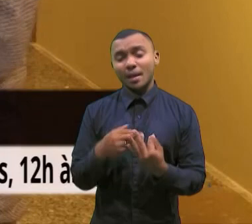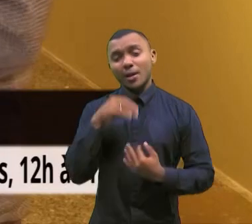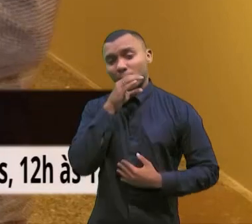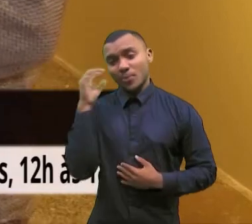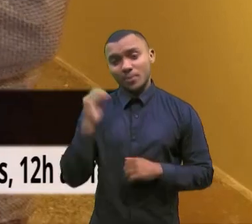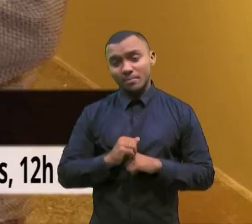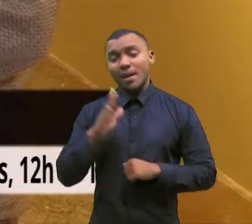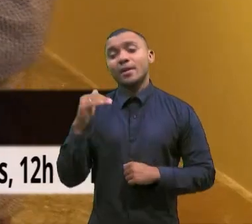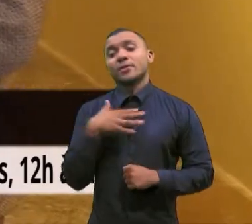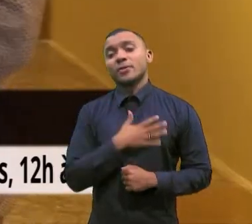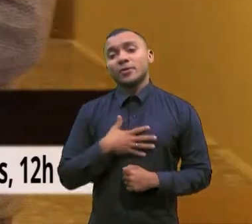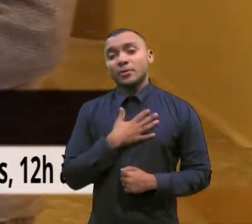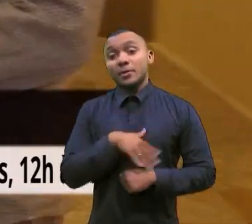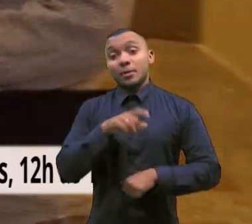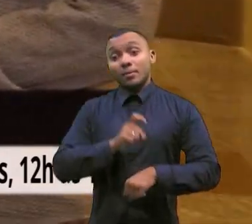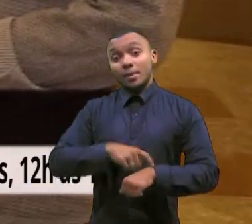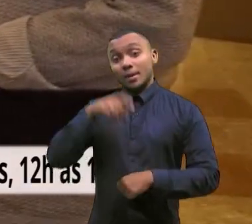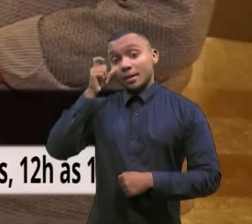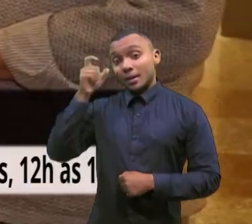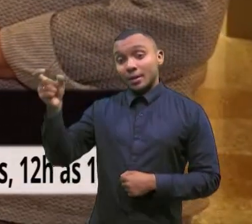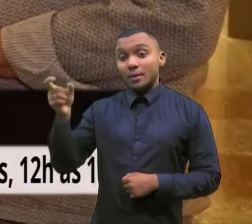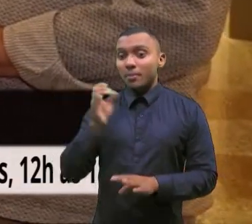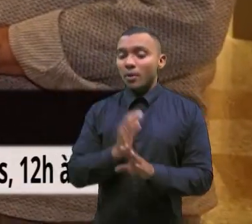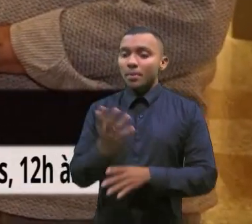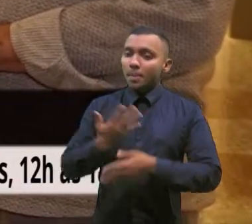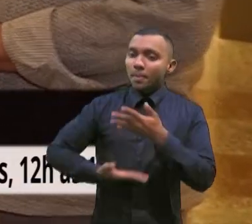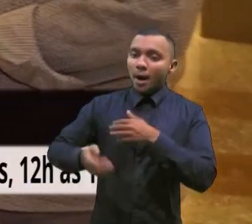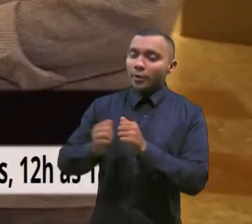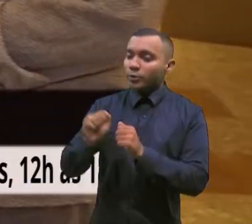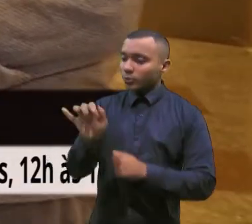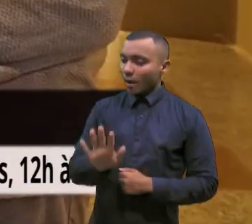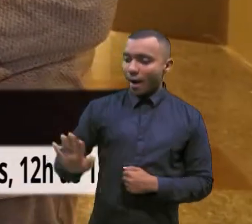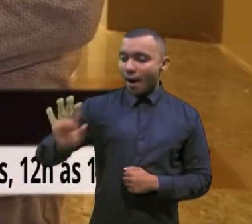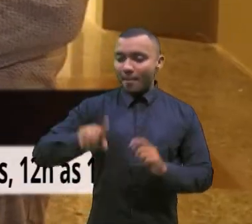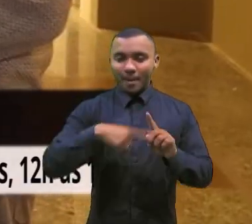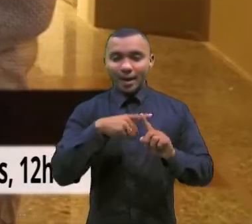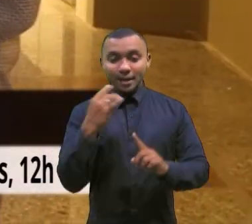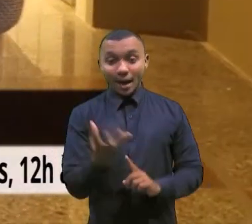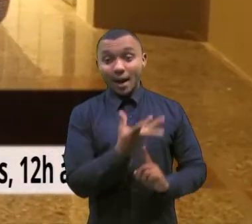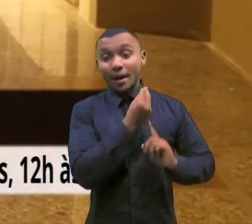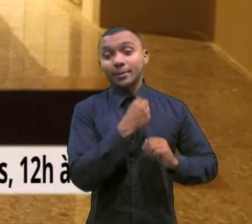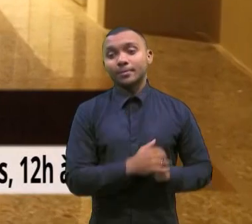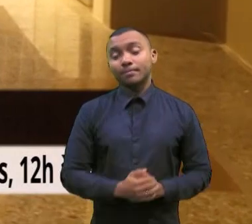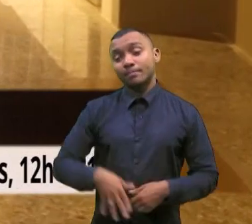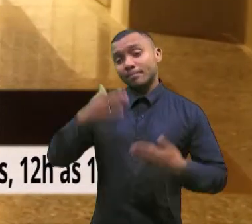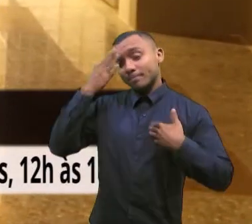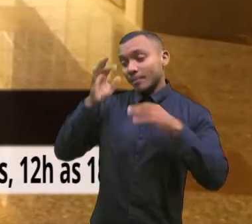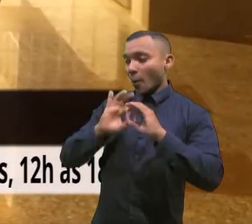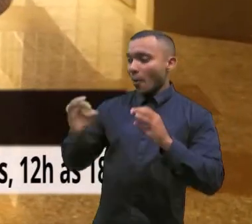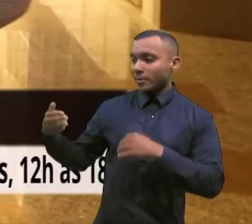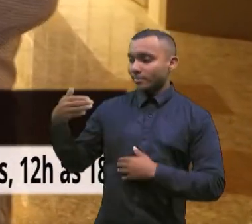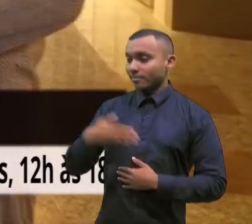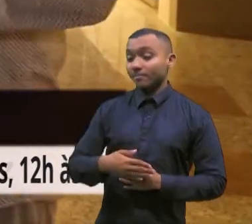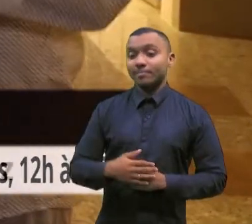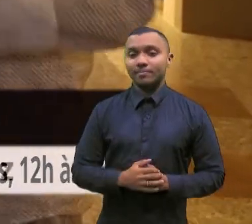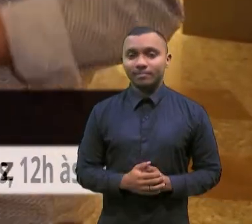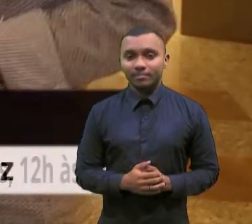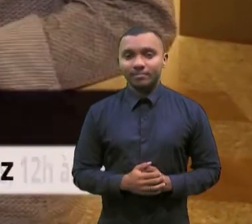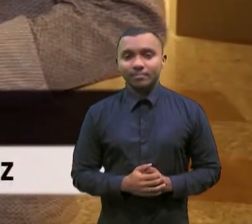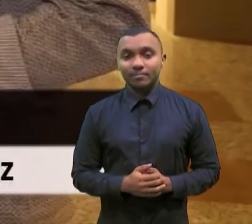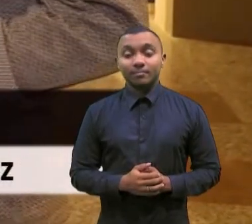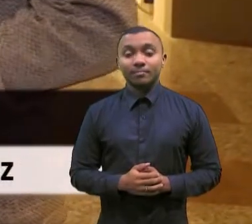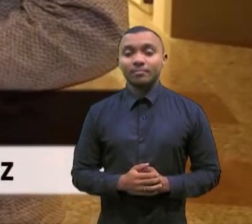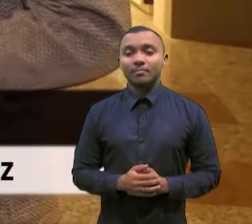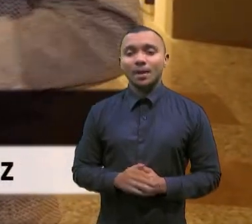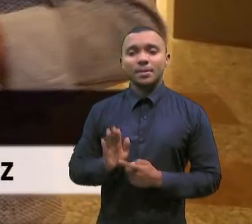É. É um momento interessante de unir o lúdico com as artes. Tá certo. Professor, muito obrigado por ter seguido a gente. A gente está Agradeço. mostrando